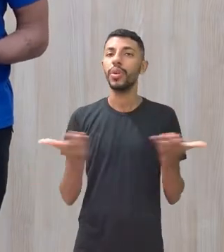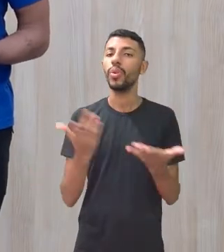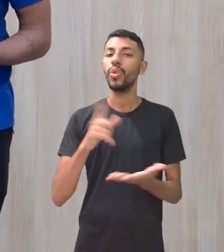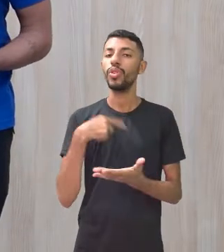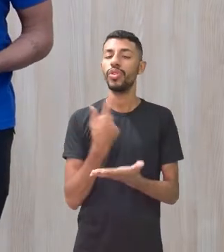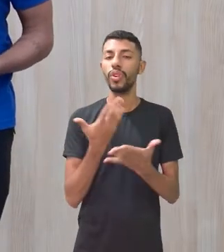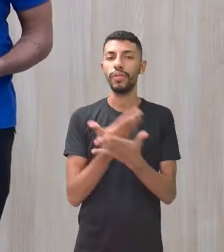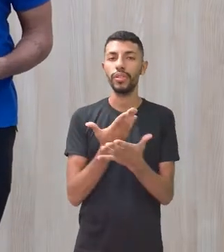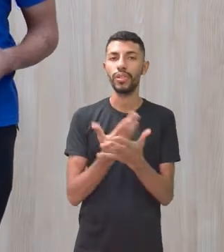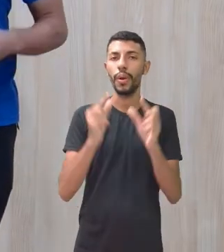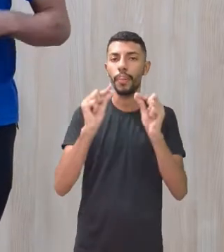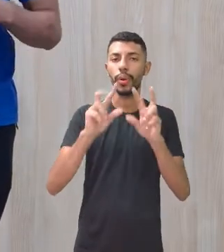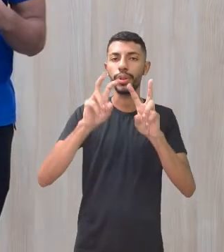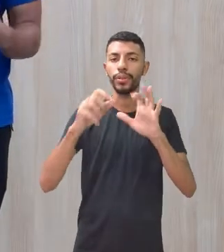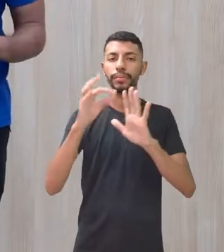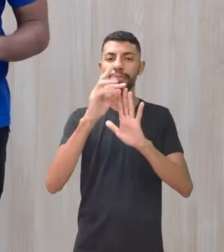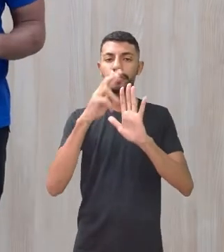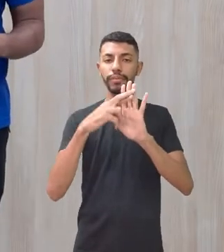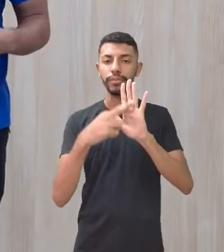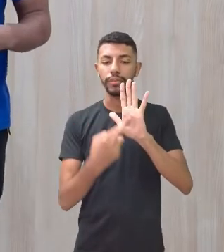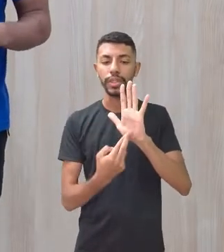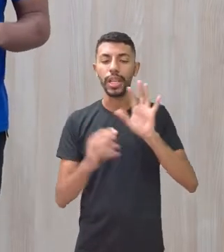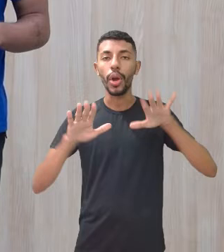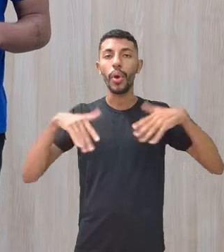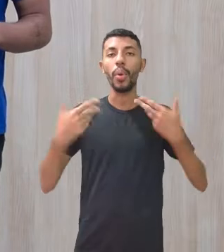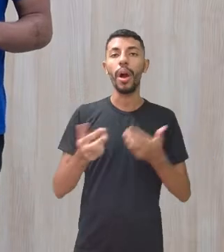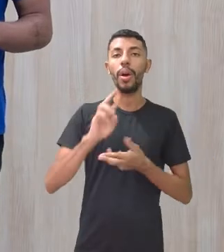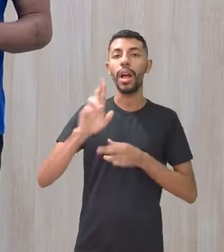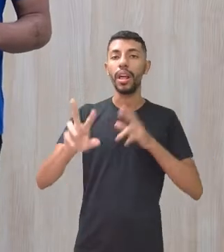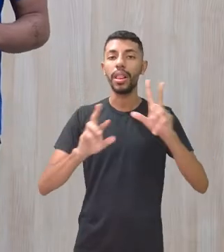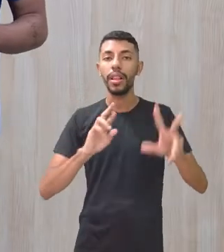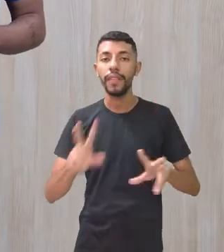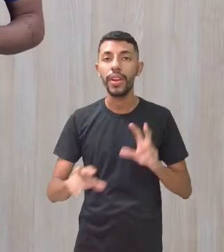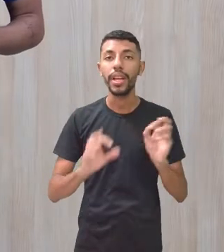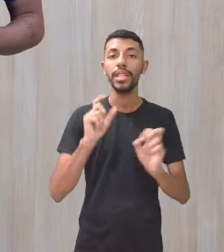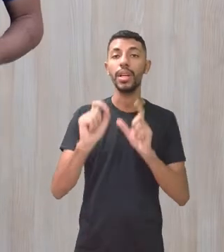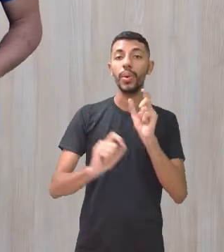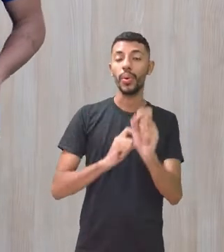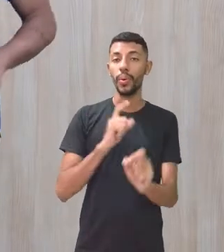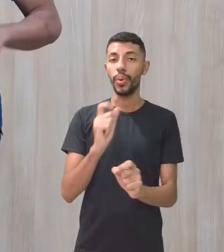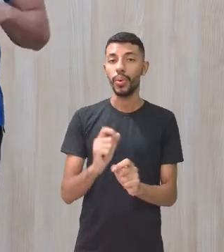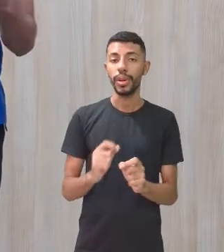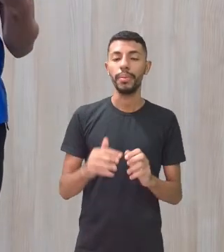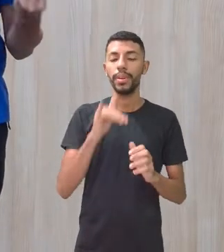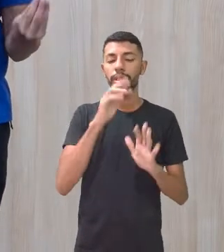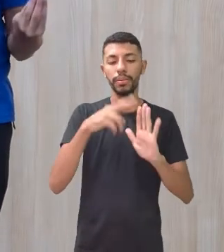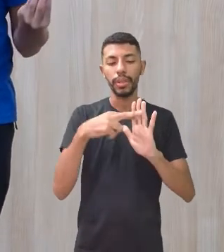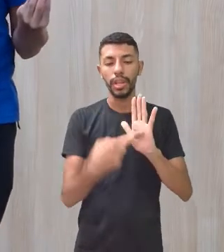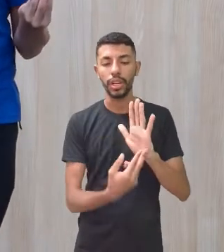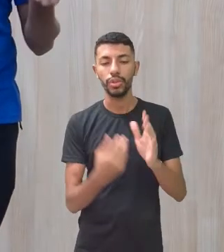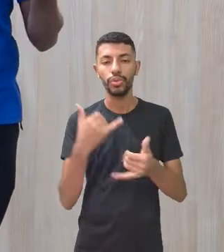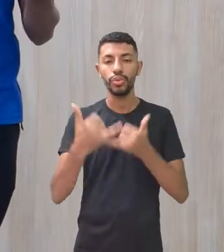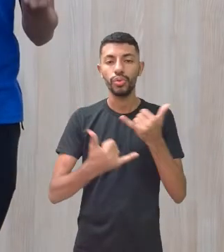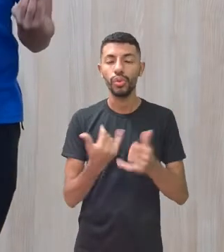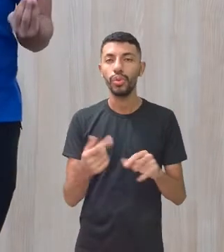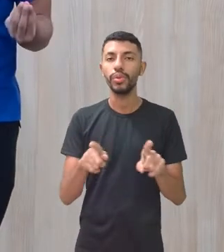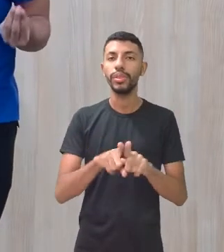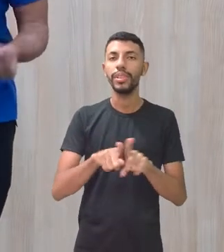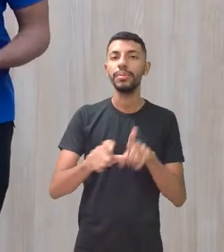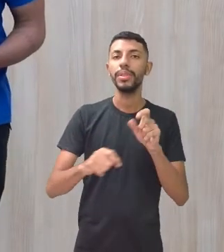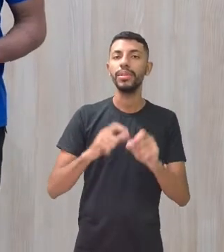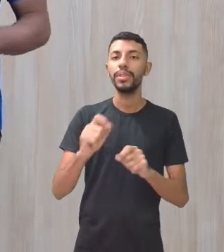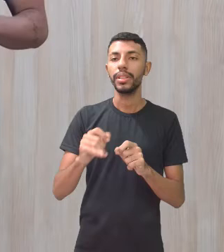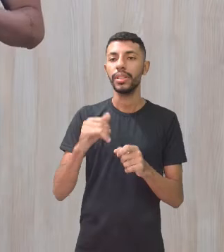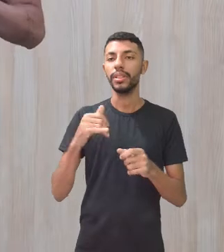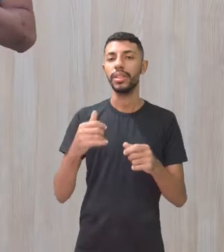dessas regulamentações, qual a diferença aí entre as regulamentações de um jogo para a regulamentação de um